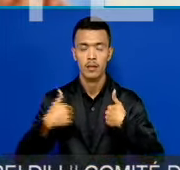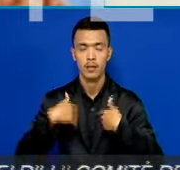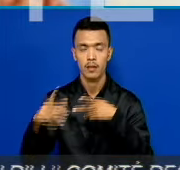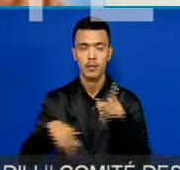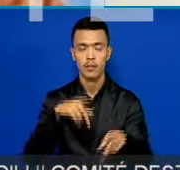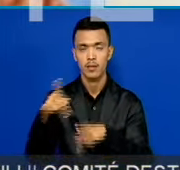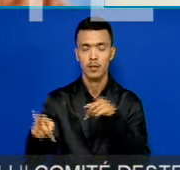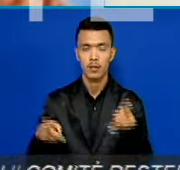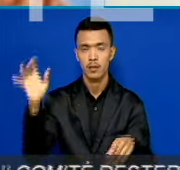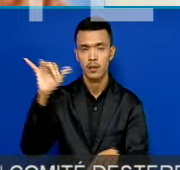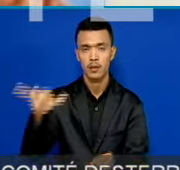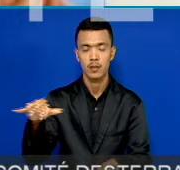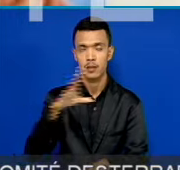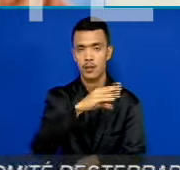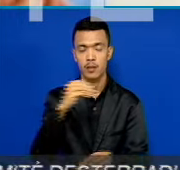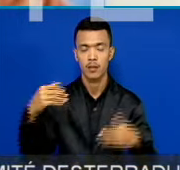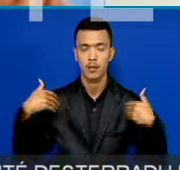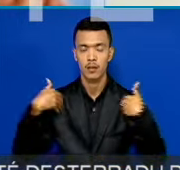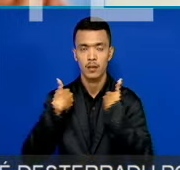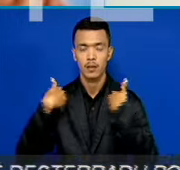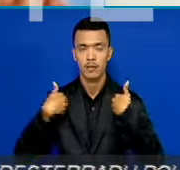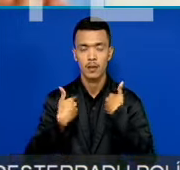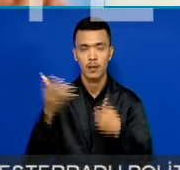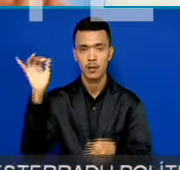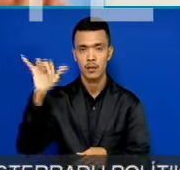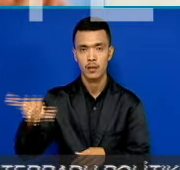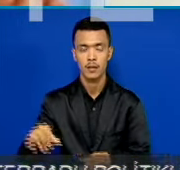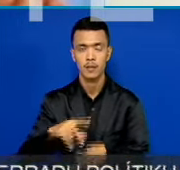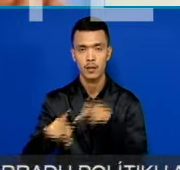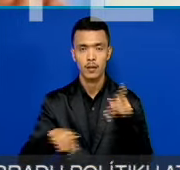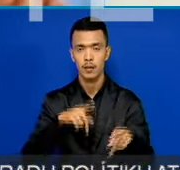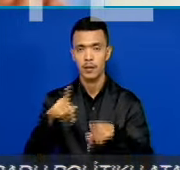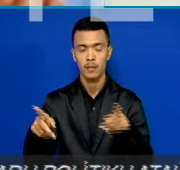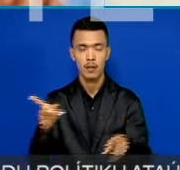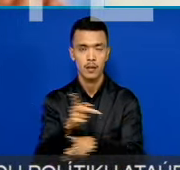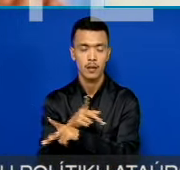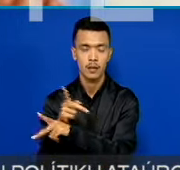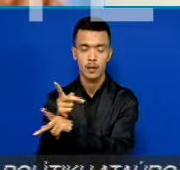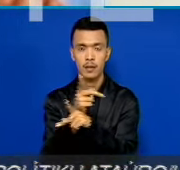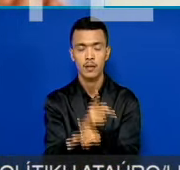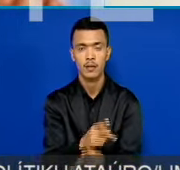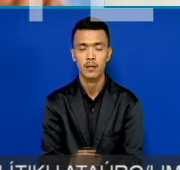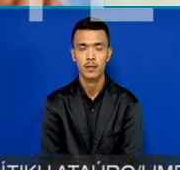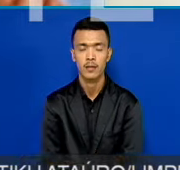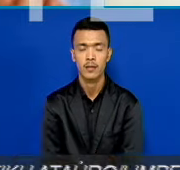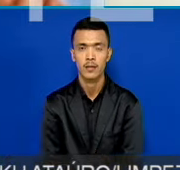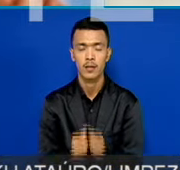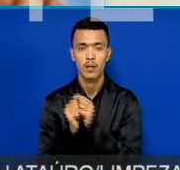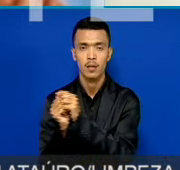sira nomos itania animal sira neve mak itani komda sira hatia pronto coopera colabora amuto